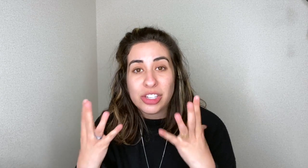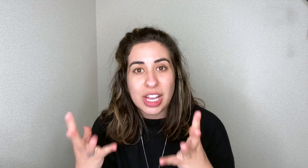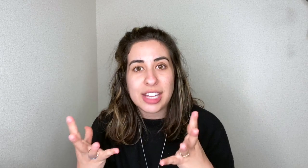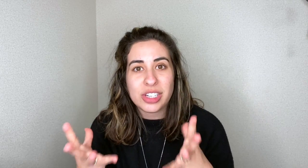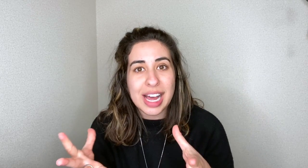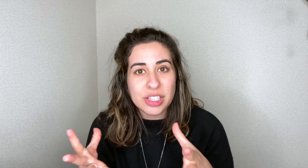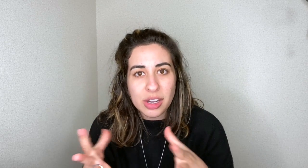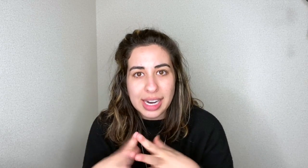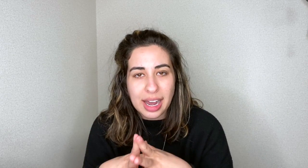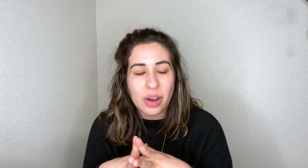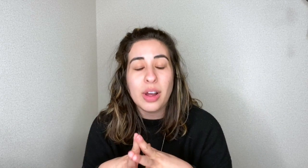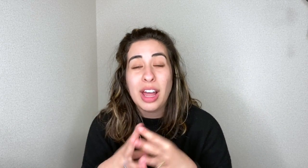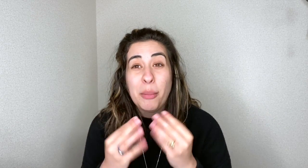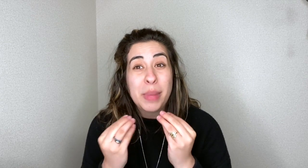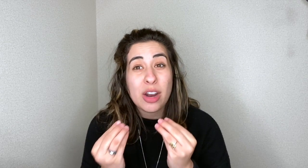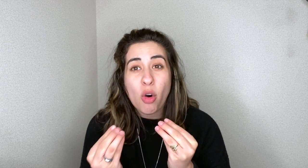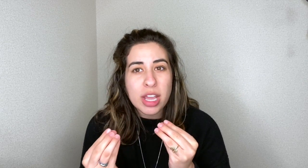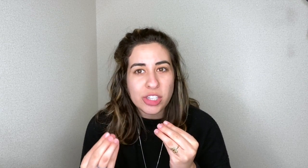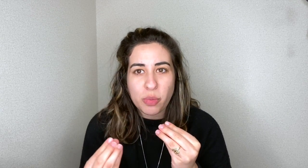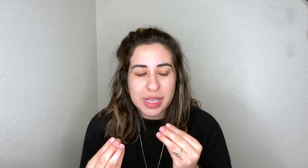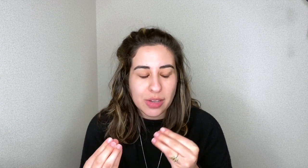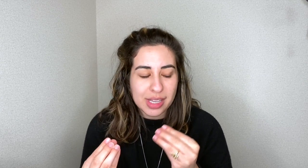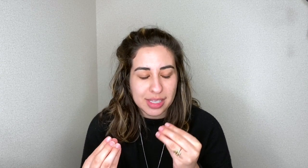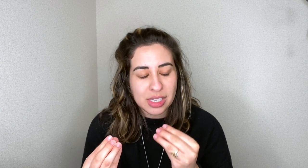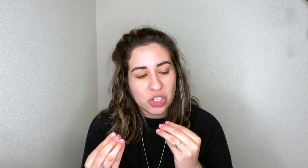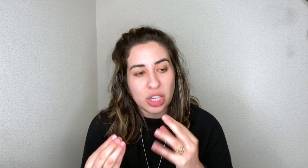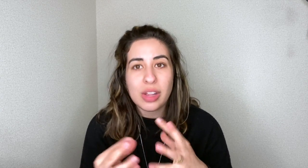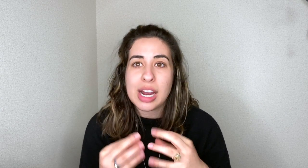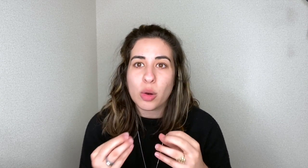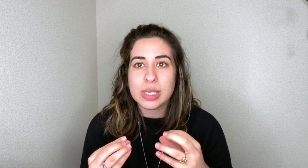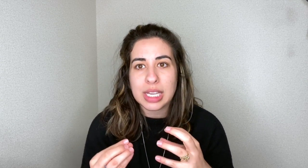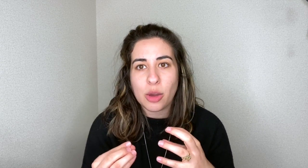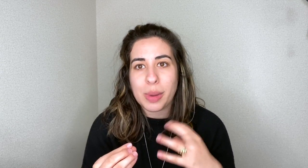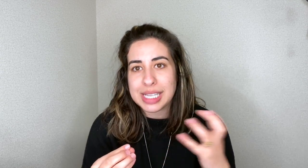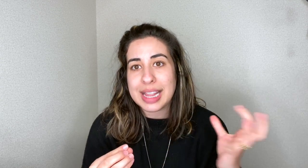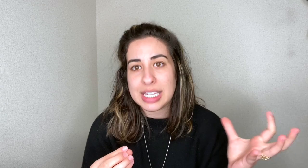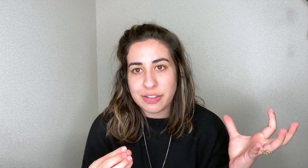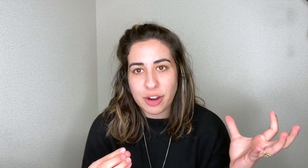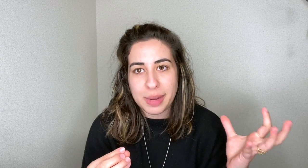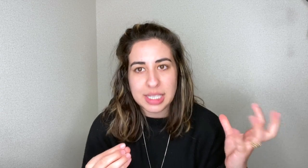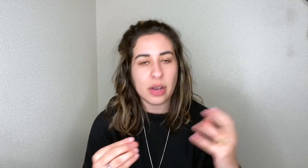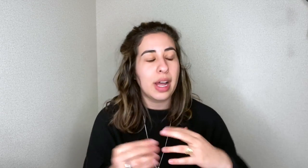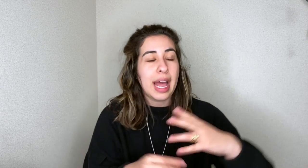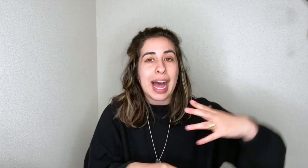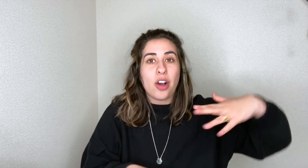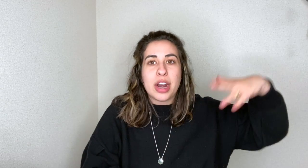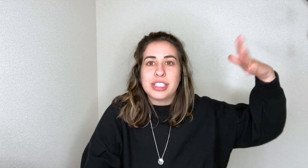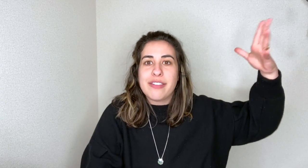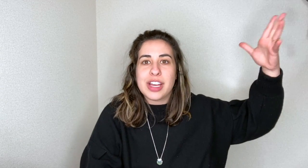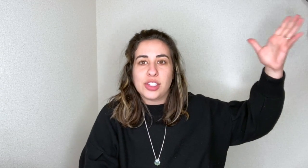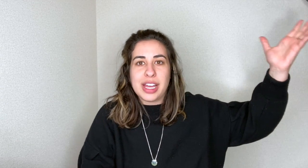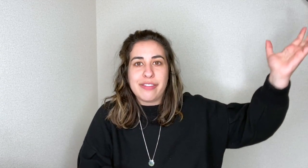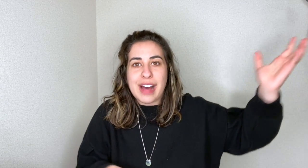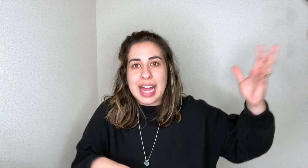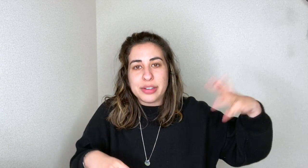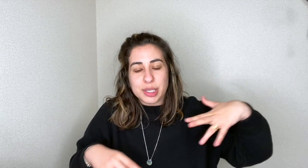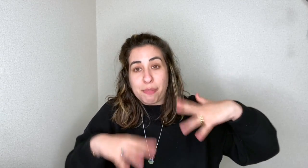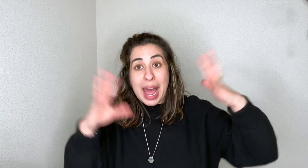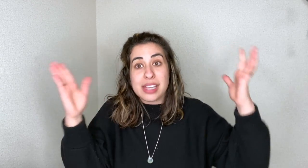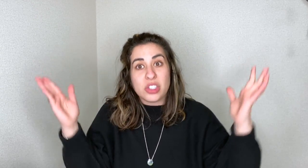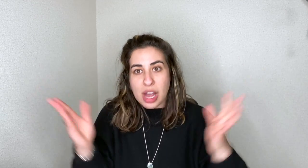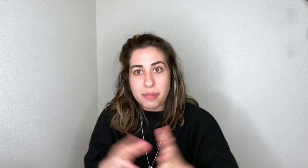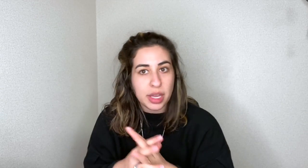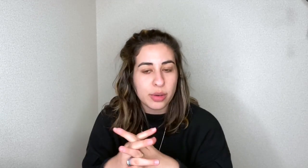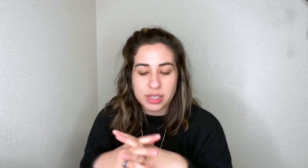horário de rede nacional, milhões de pessoas assistindo, e ele conseguiu passar desinformação. Agora eu já vejo aí